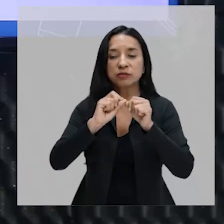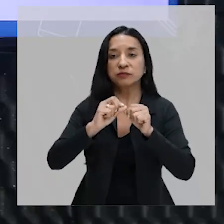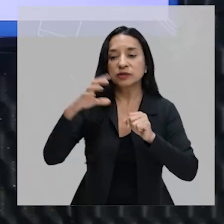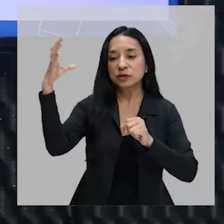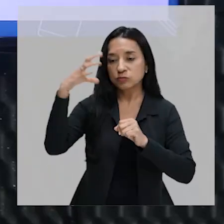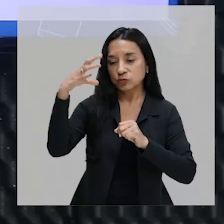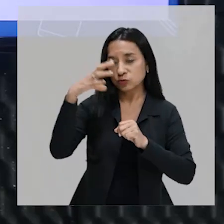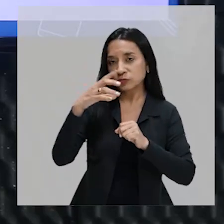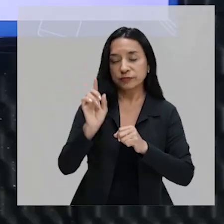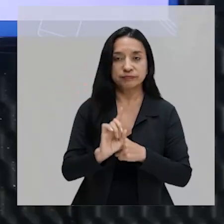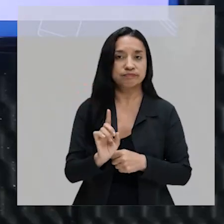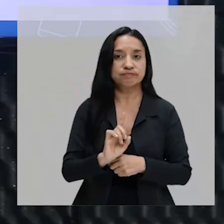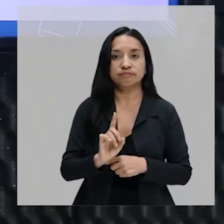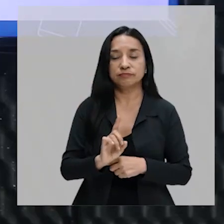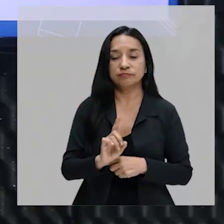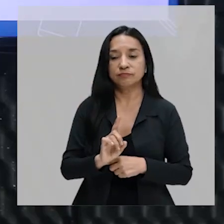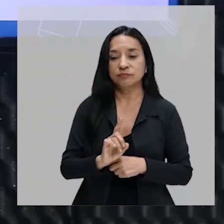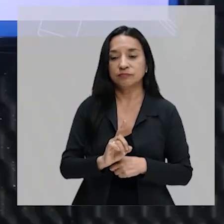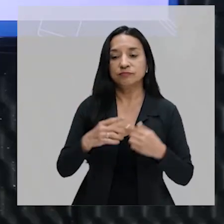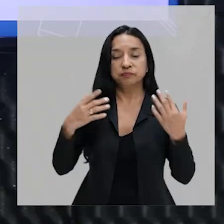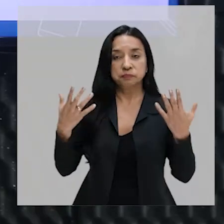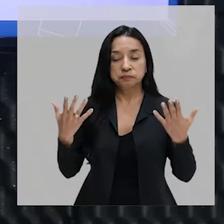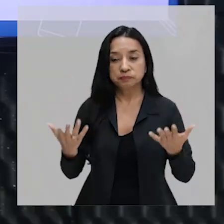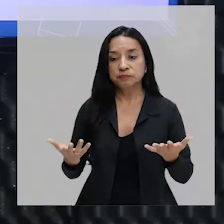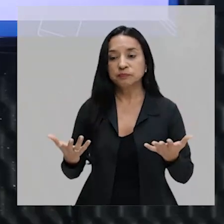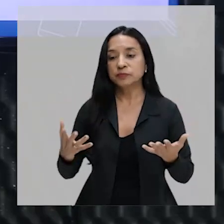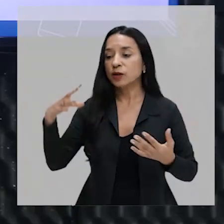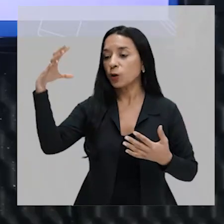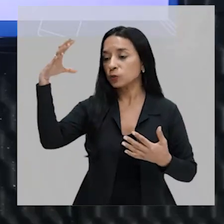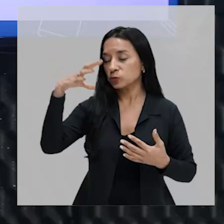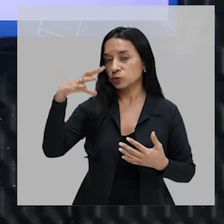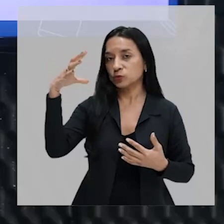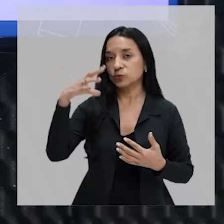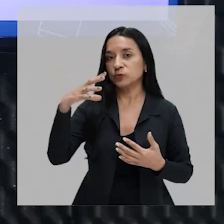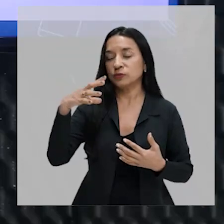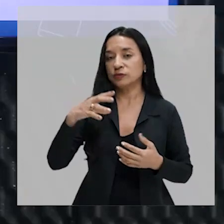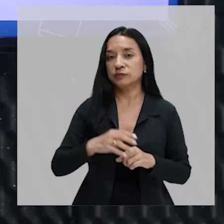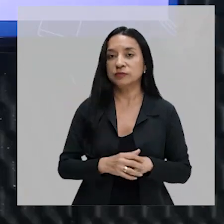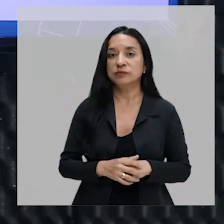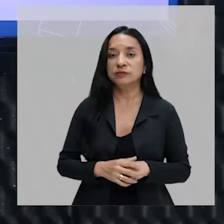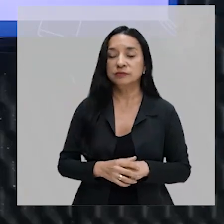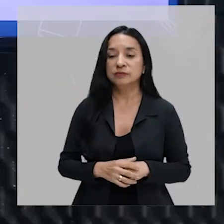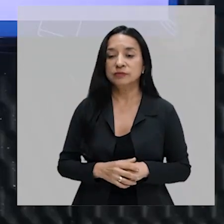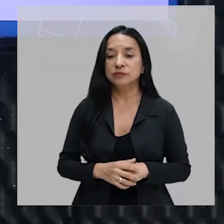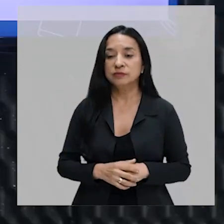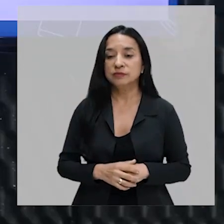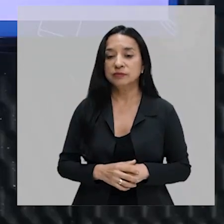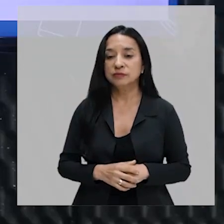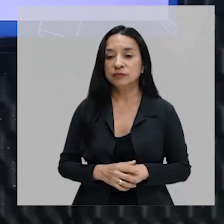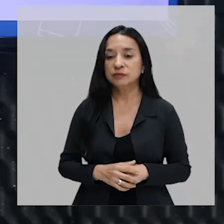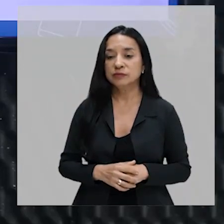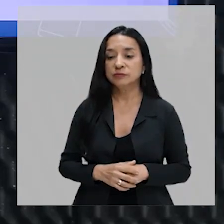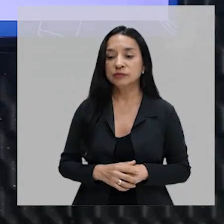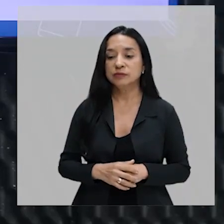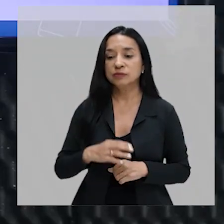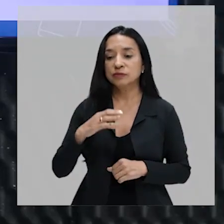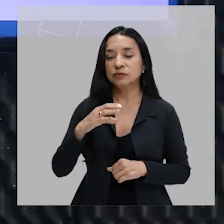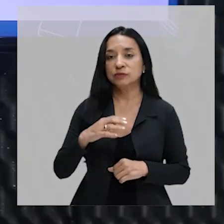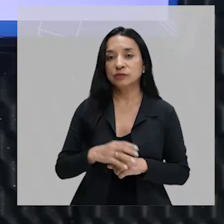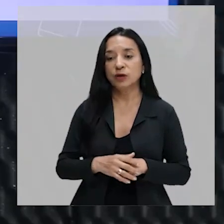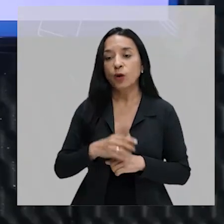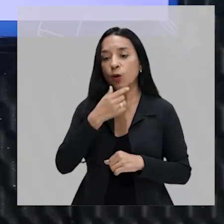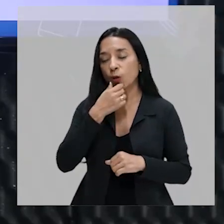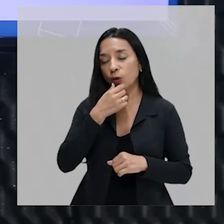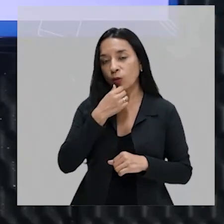aí. Não dá. A chuva, às vezes você até diz assim, né? O Jorge Benjó escreveu: chove chuva, chove